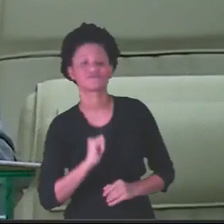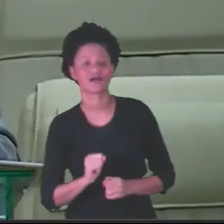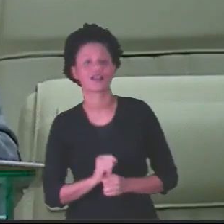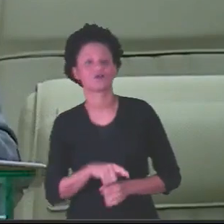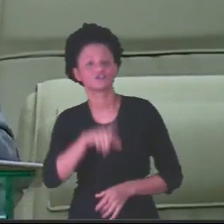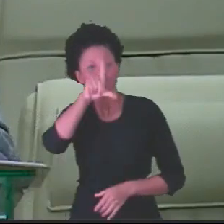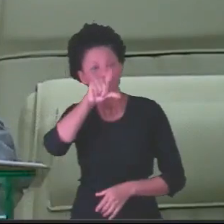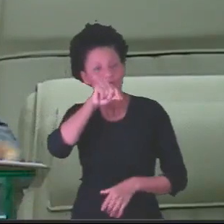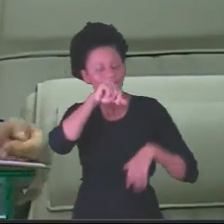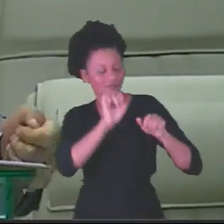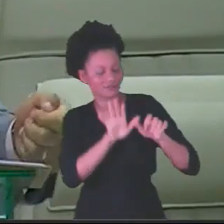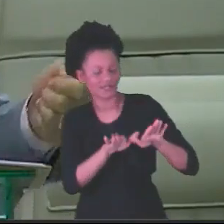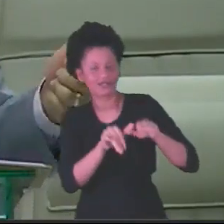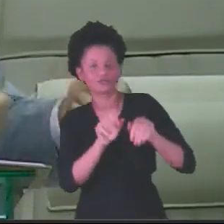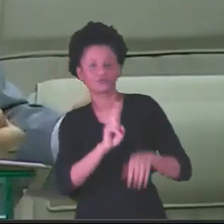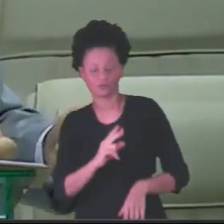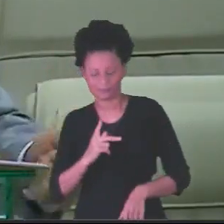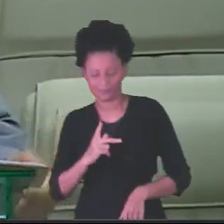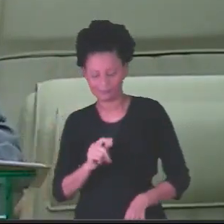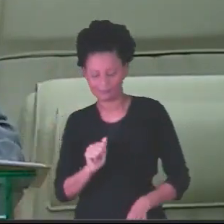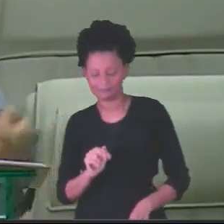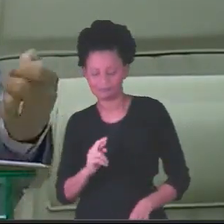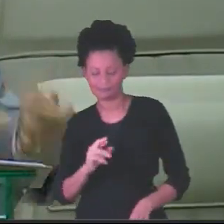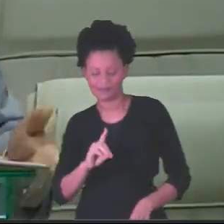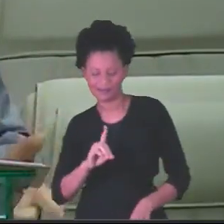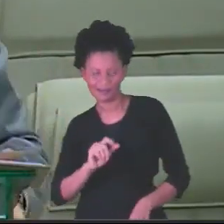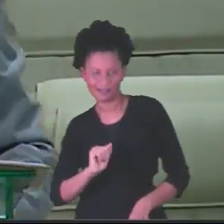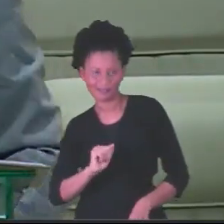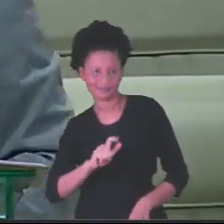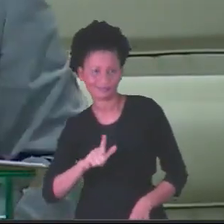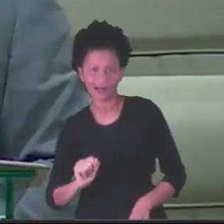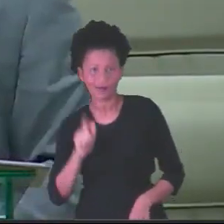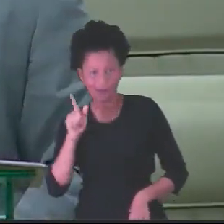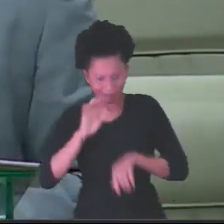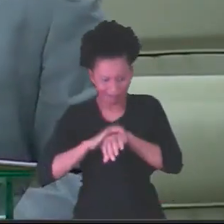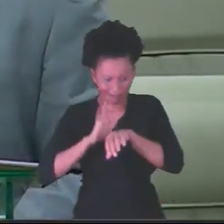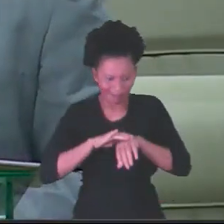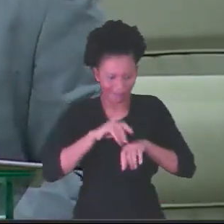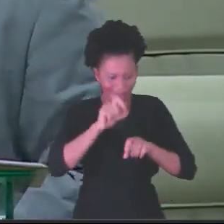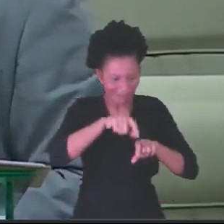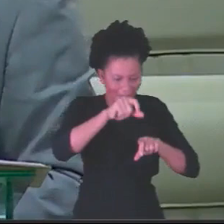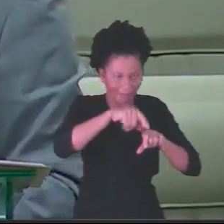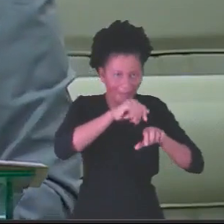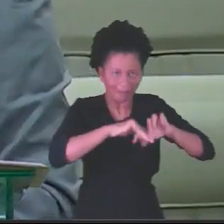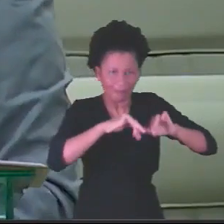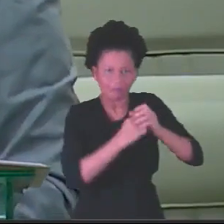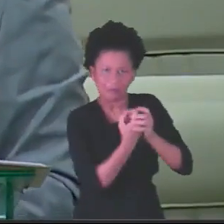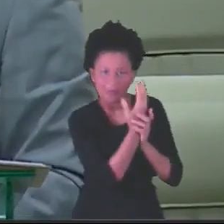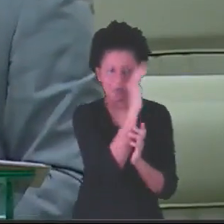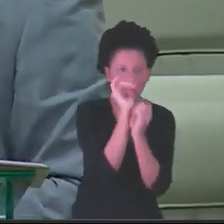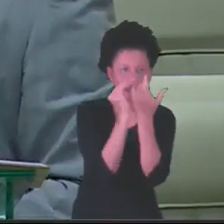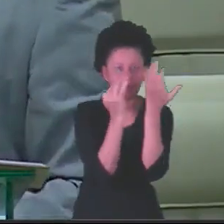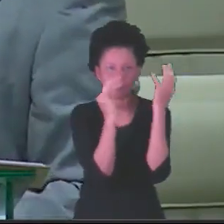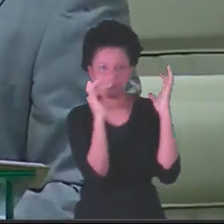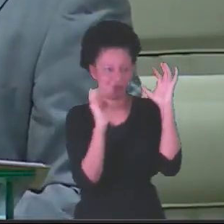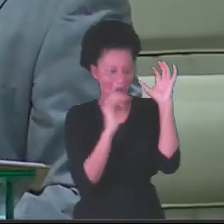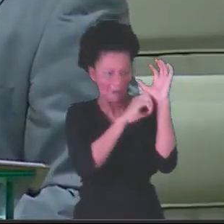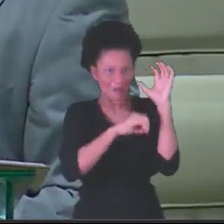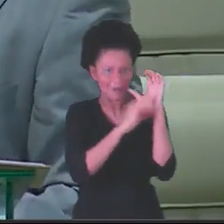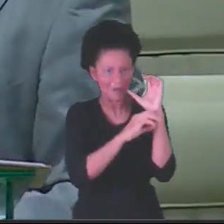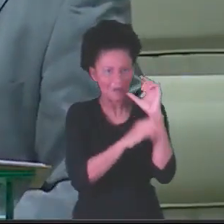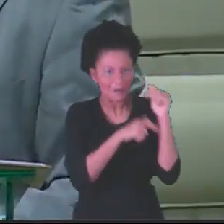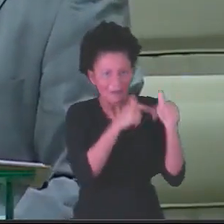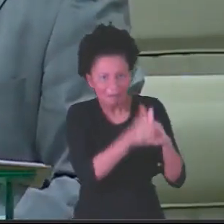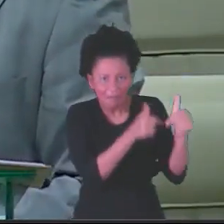pardais que não plantão não cegam eles não têm celeiros para